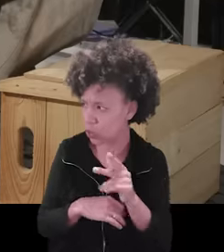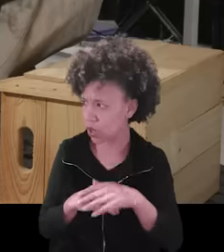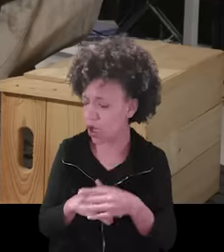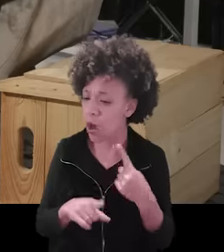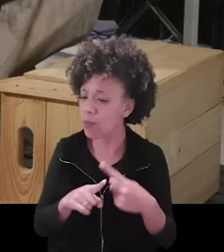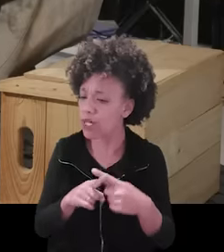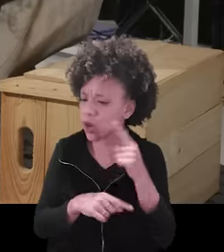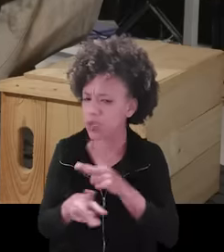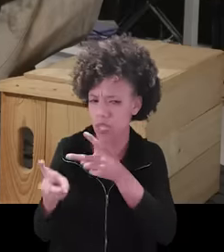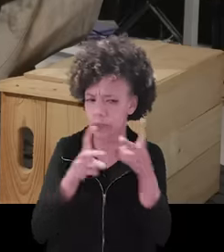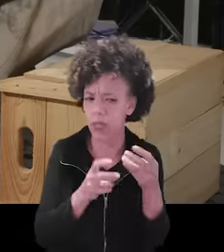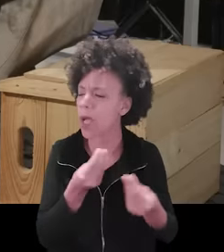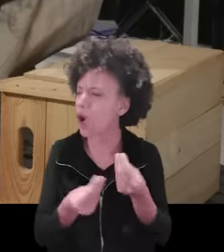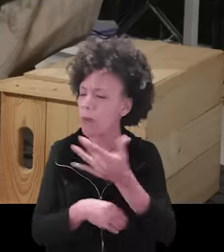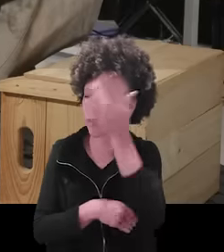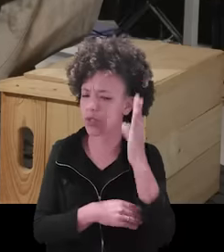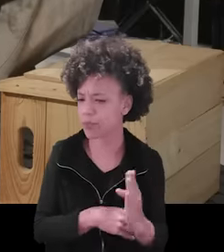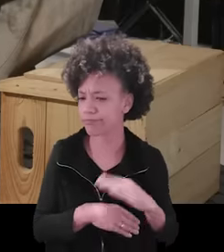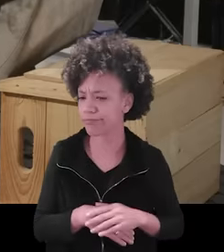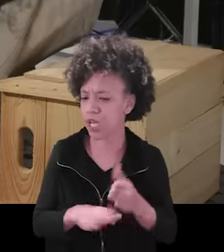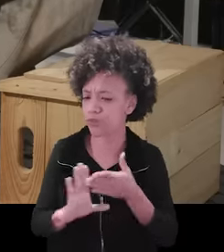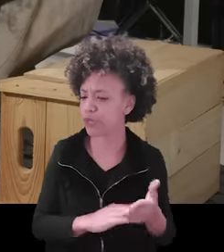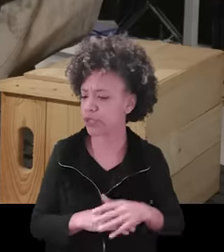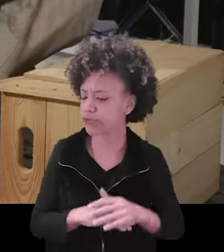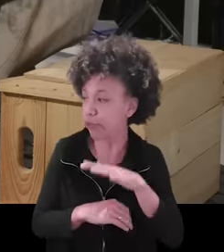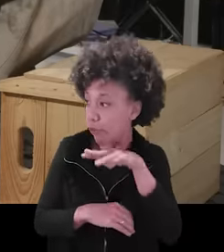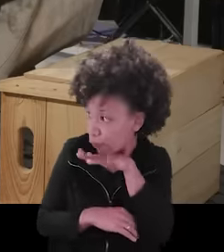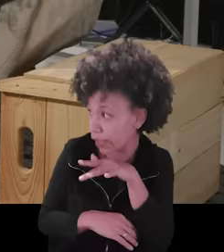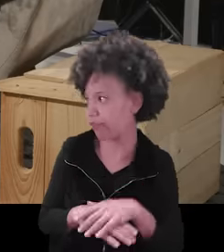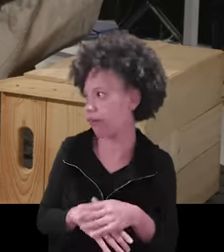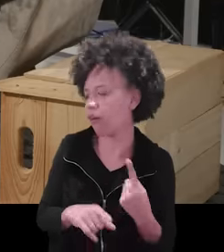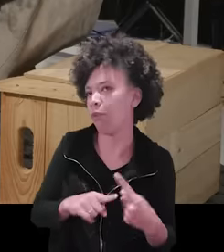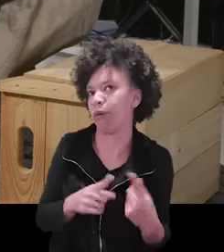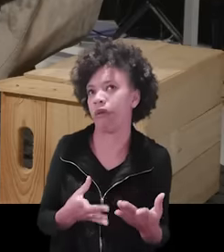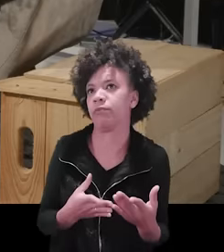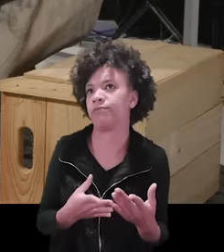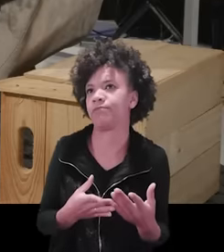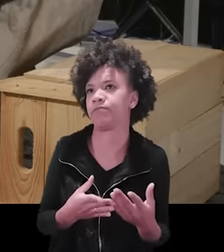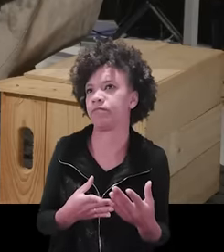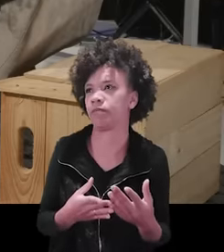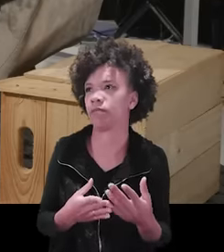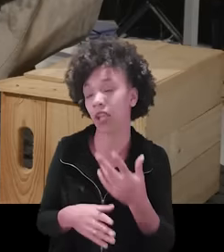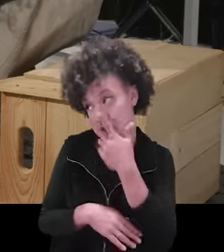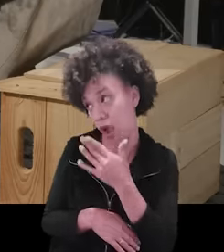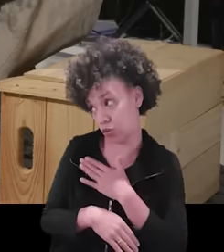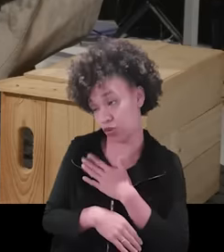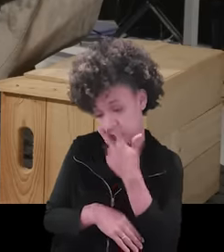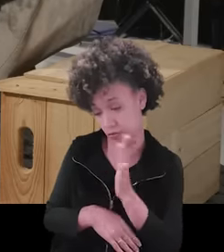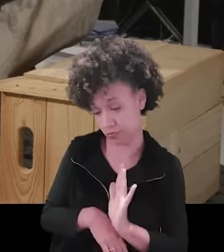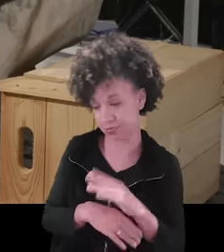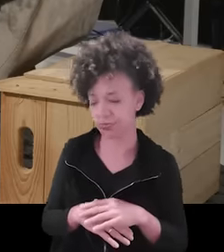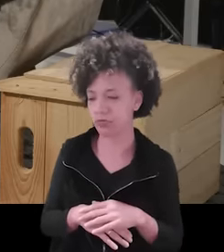de Cultura porque a gente consegue observar como é que o brasileiro numa situação de merda porque é tocha em sabe um